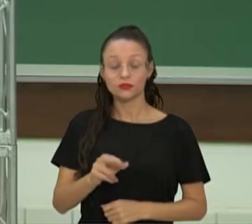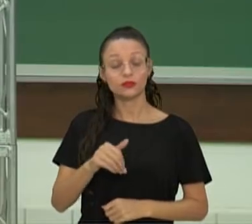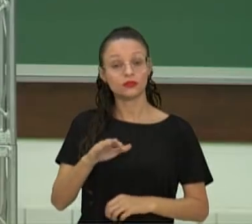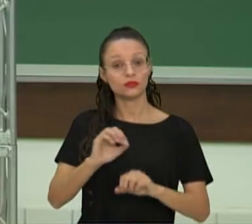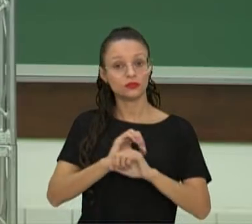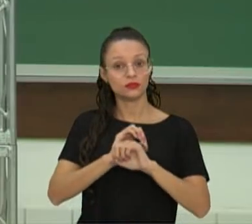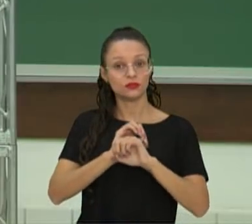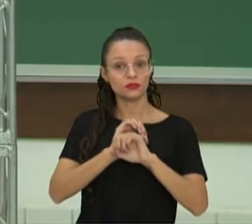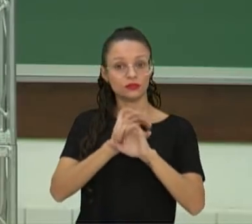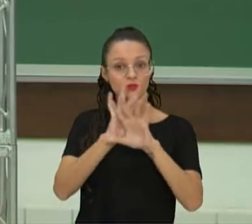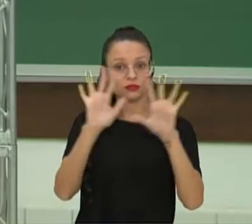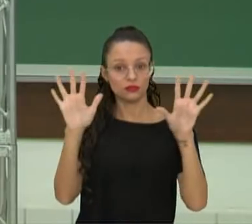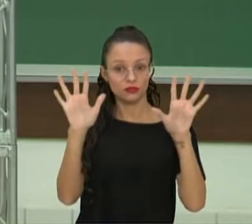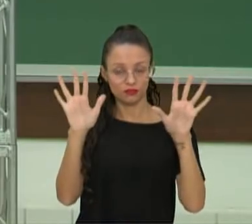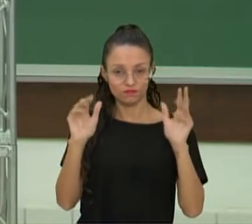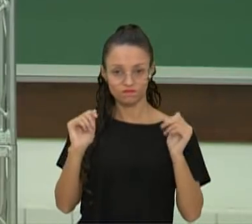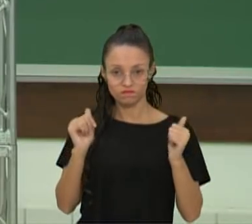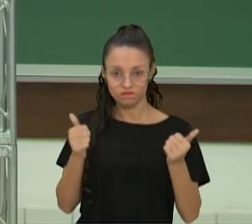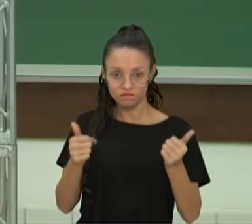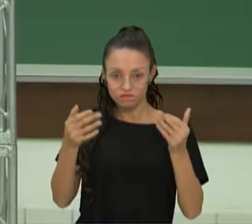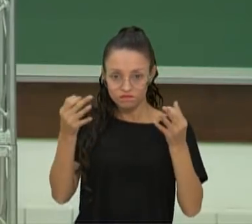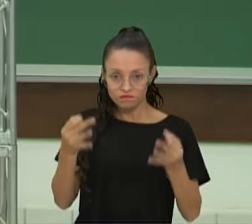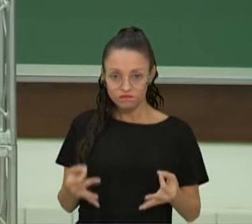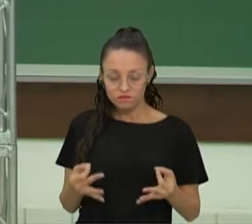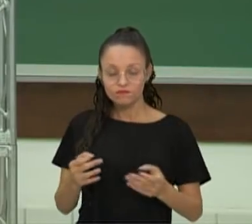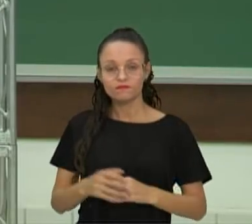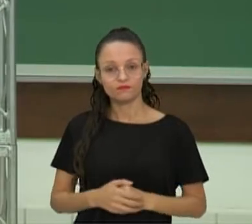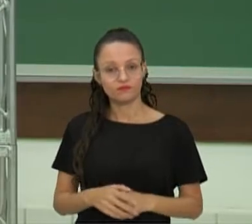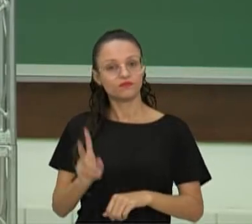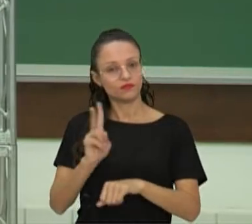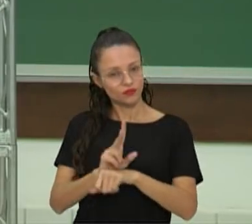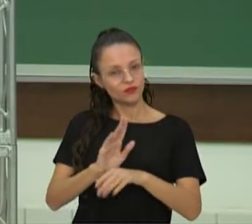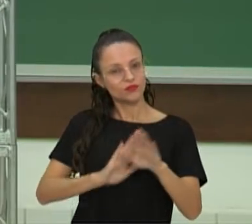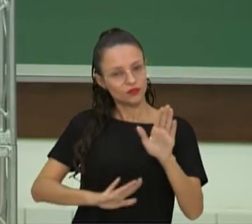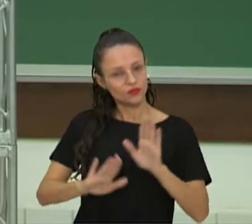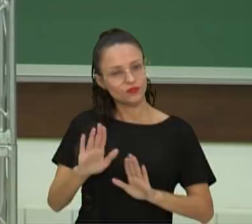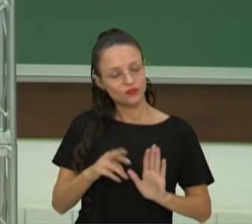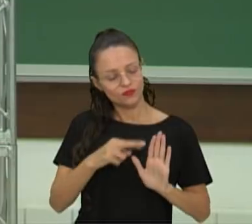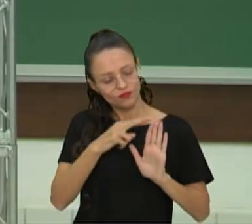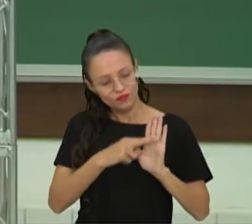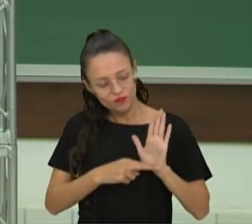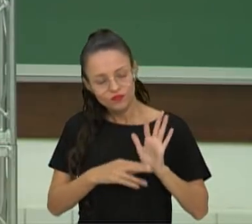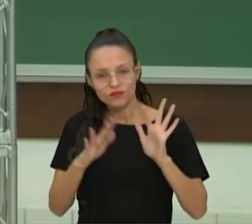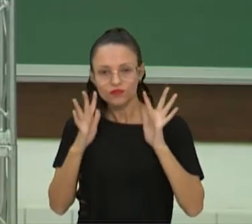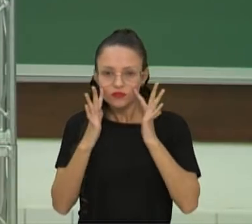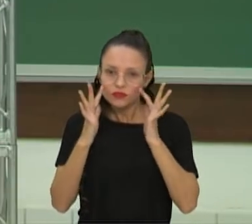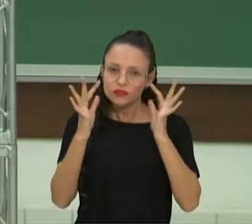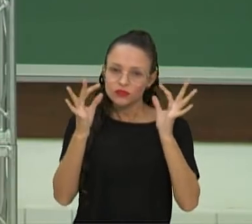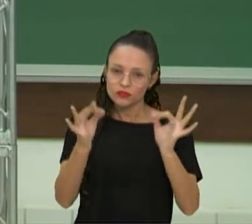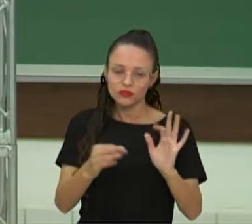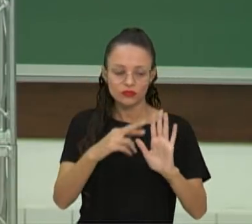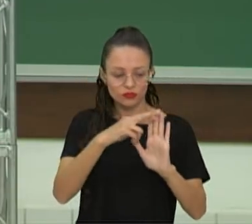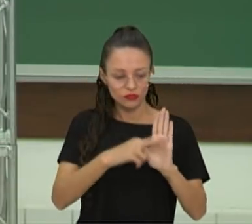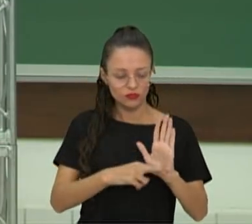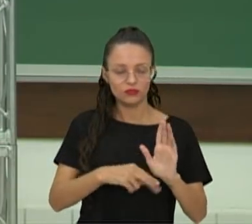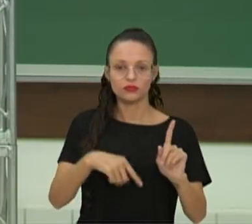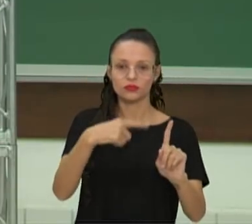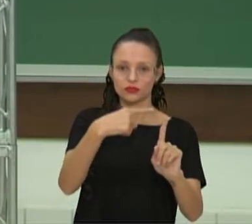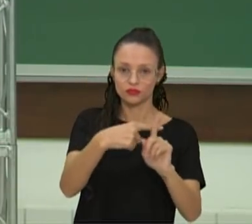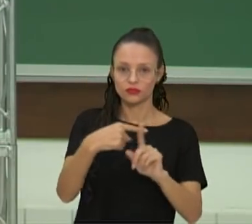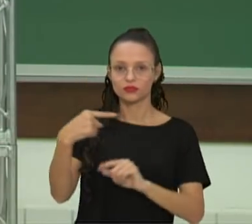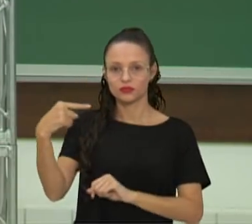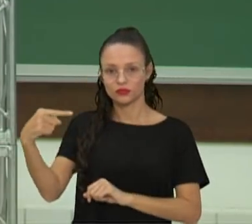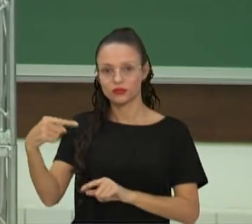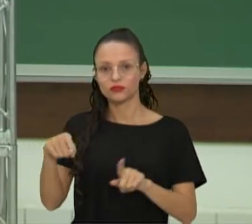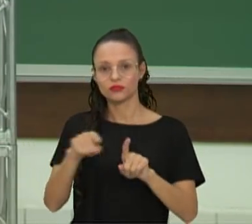clara, mais limpa para você, certo? Então, cuide com isso, né? Olhe sempre para as regras de sinais, cuide com